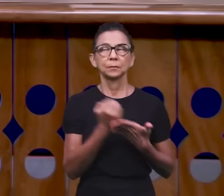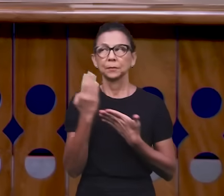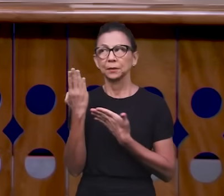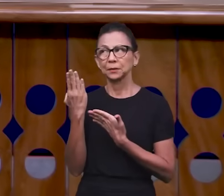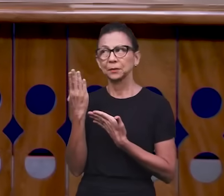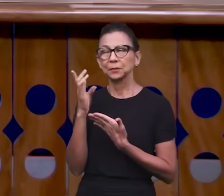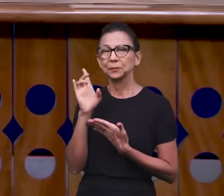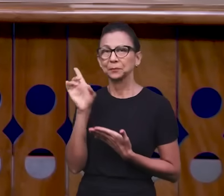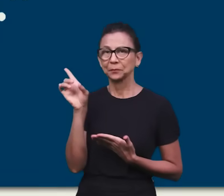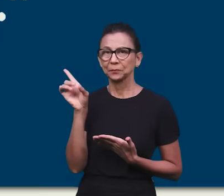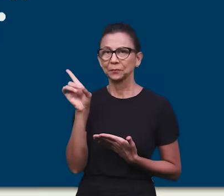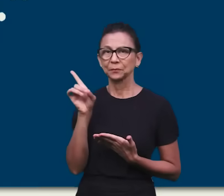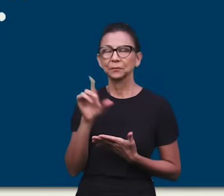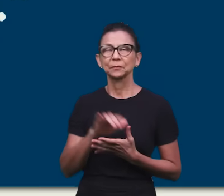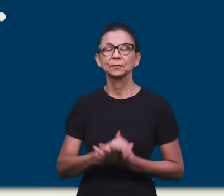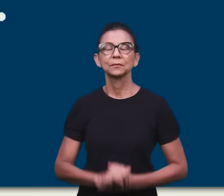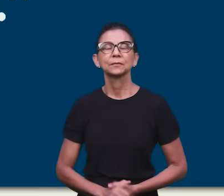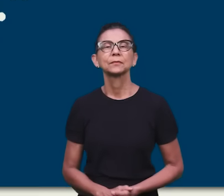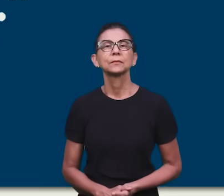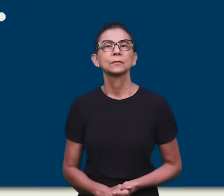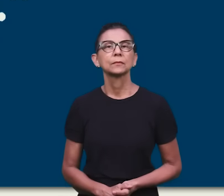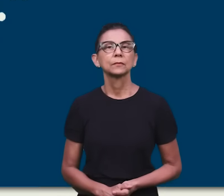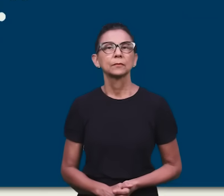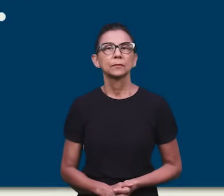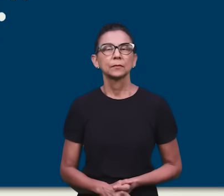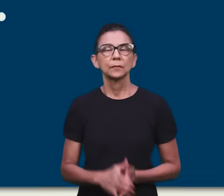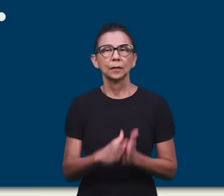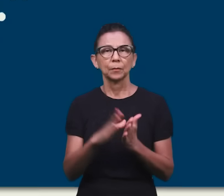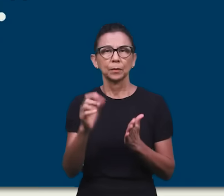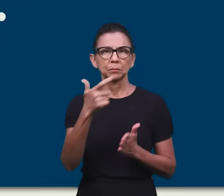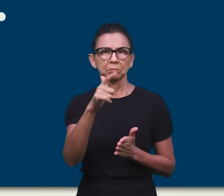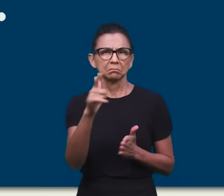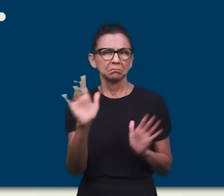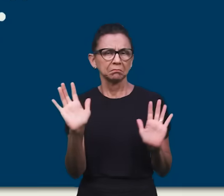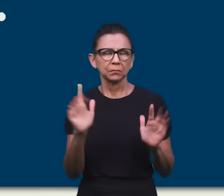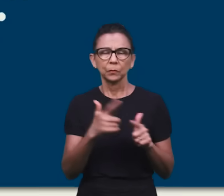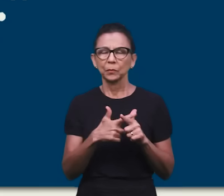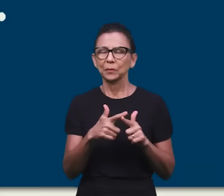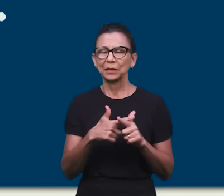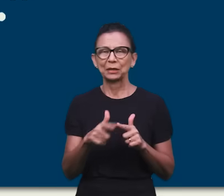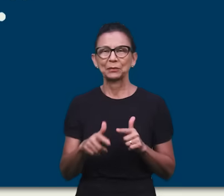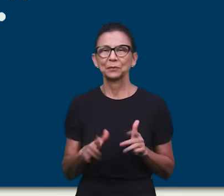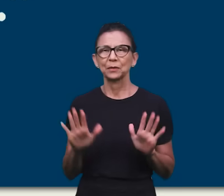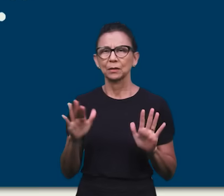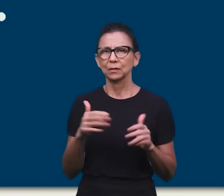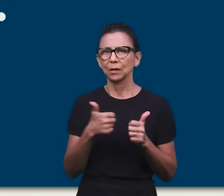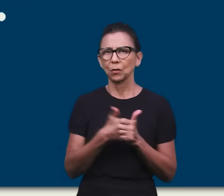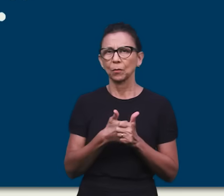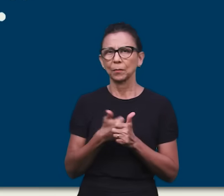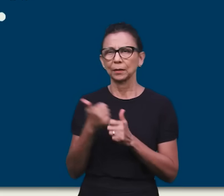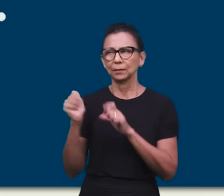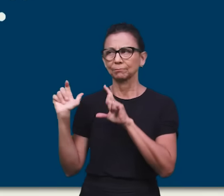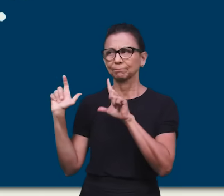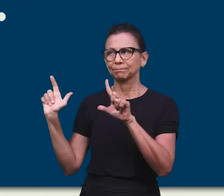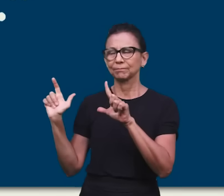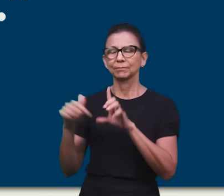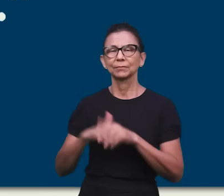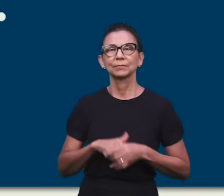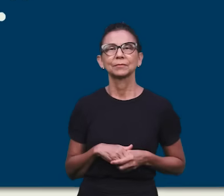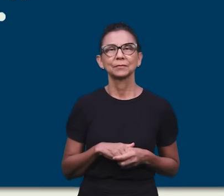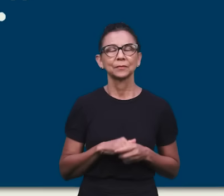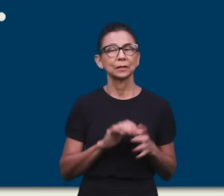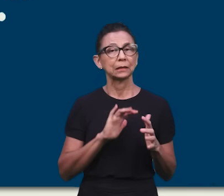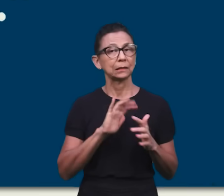este texto da palavra de Deus, esse versículo, e se você não tiver uma Bíblia na mão, não tem problema, pode acompanhar conosco na